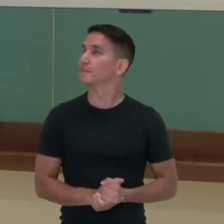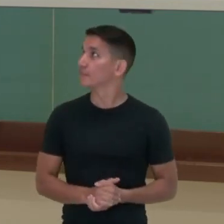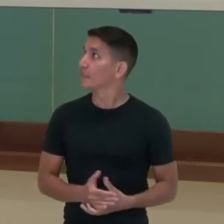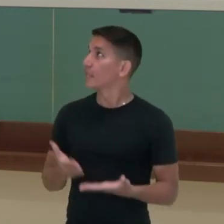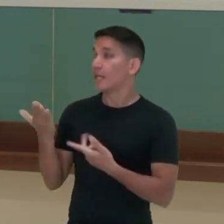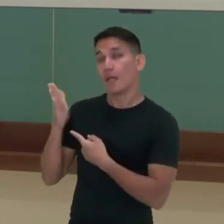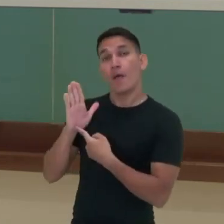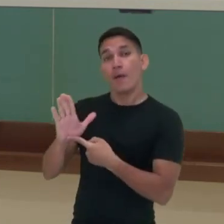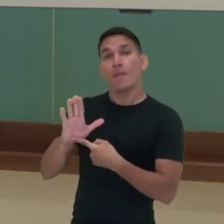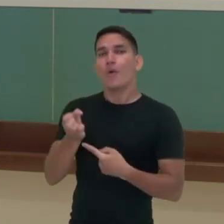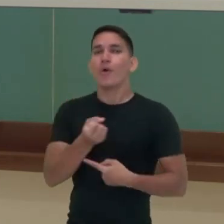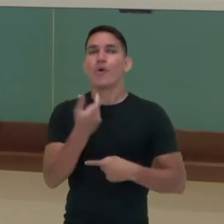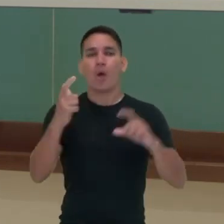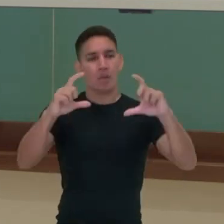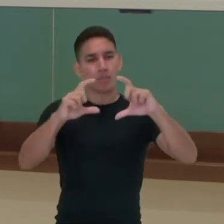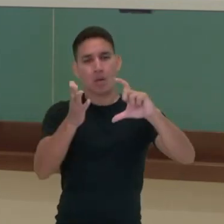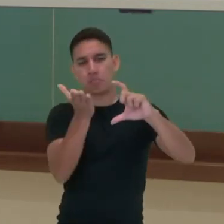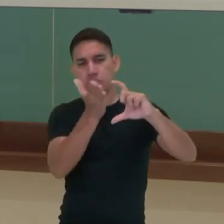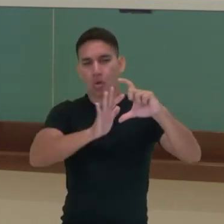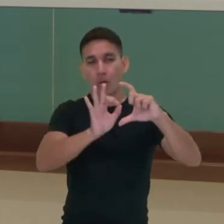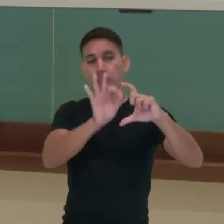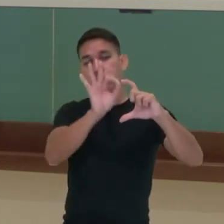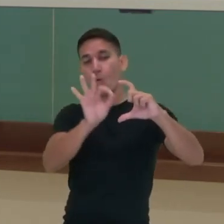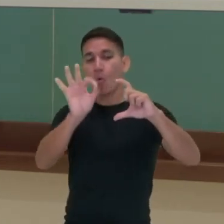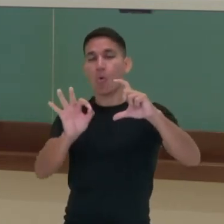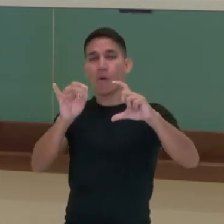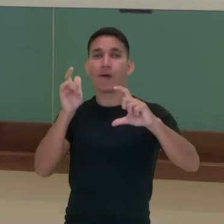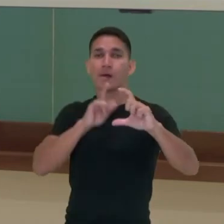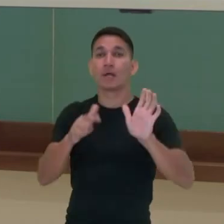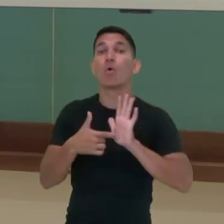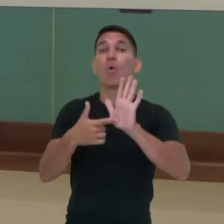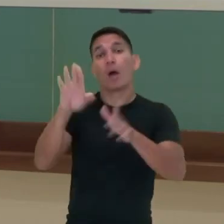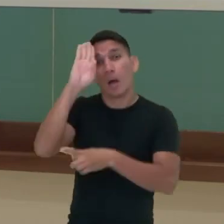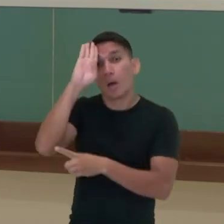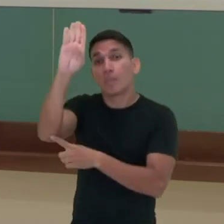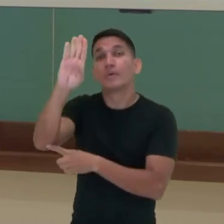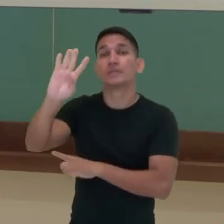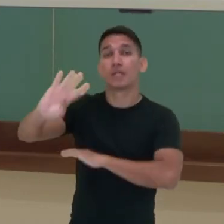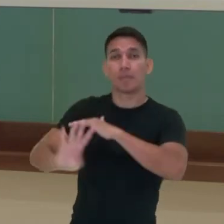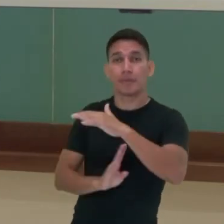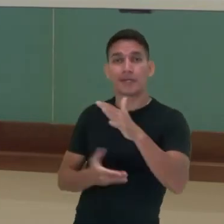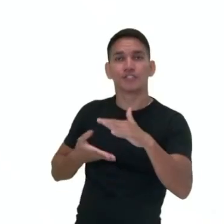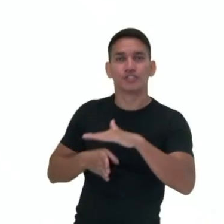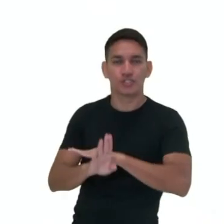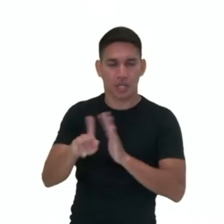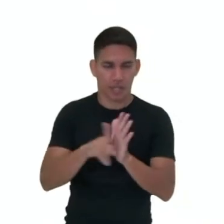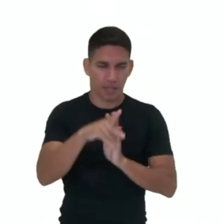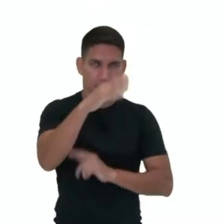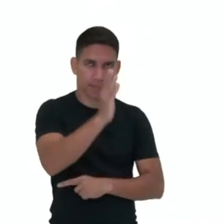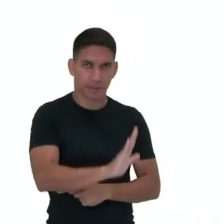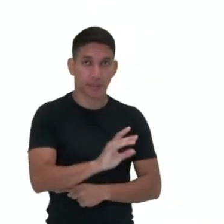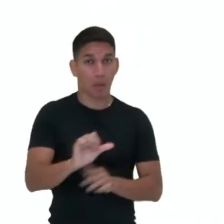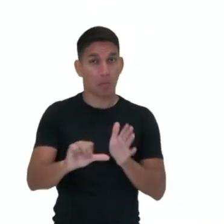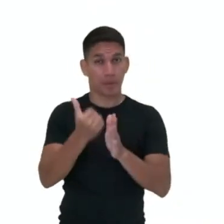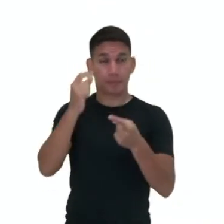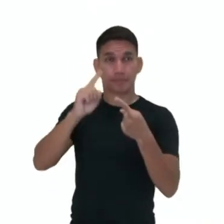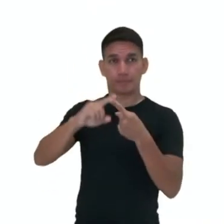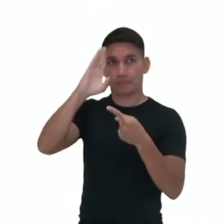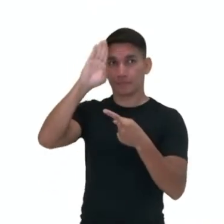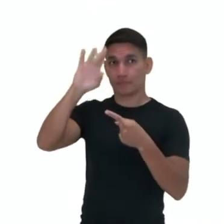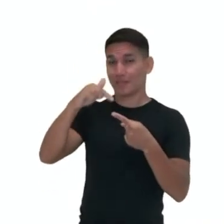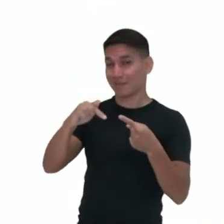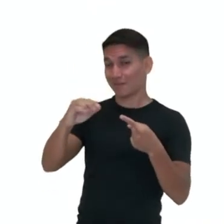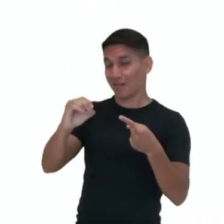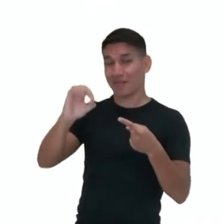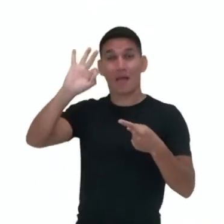olha só, aqui temos um gráfico mostrando os principais imigrantes que entraram em nosso território. Vamos ver então. Primeiro lugar, né?